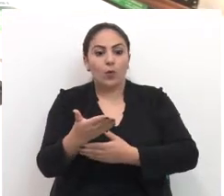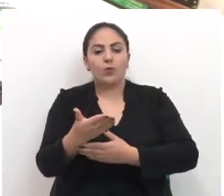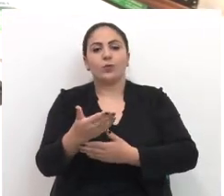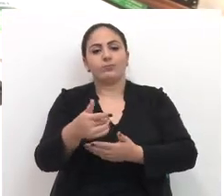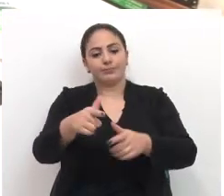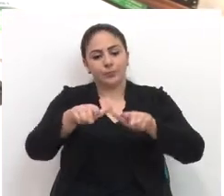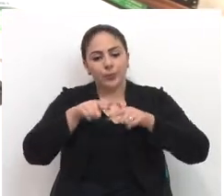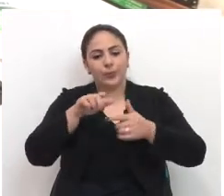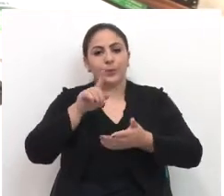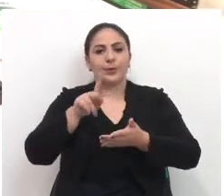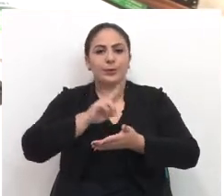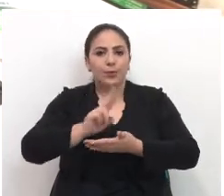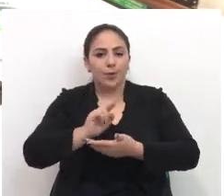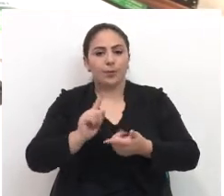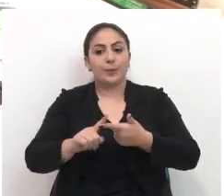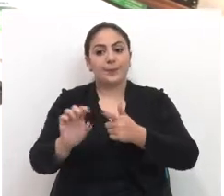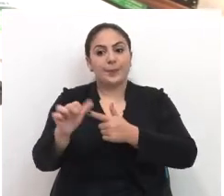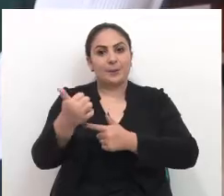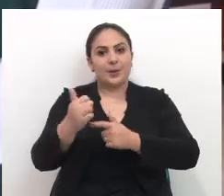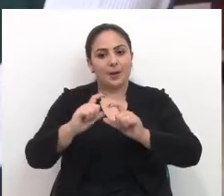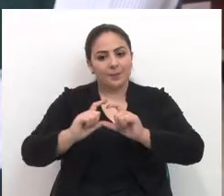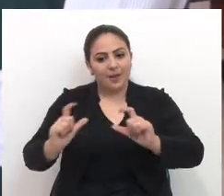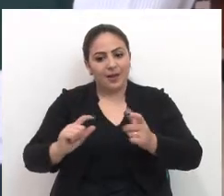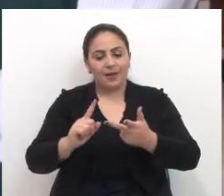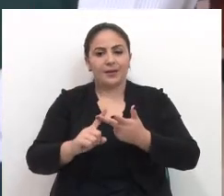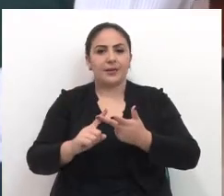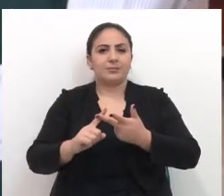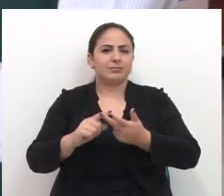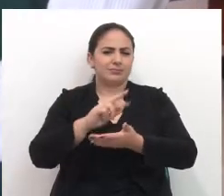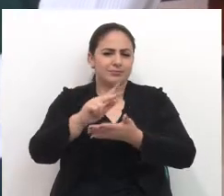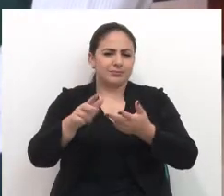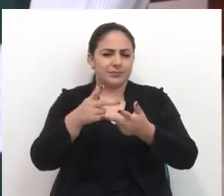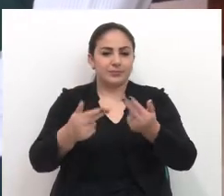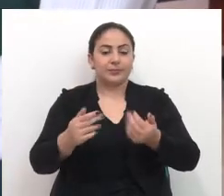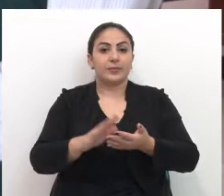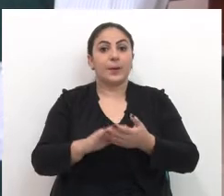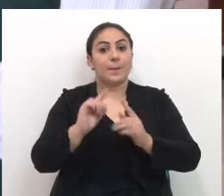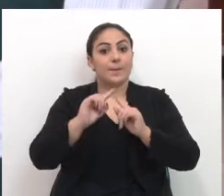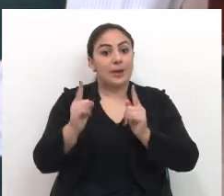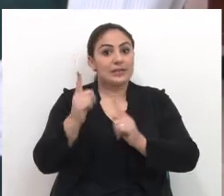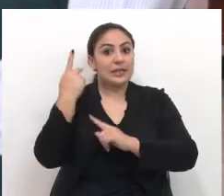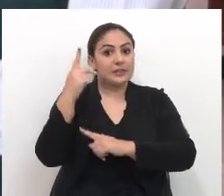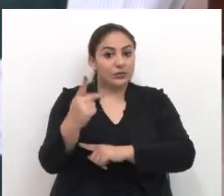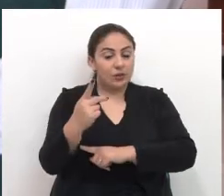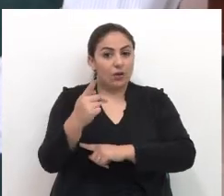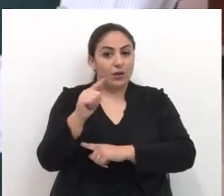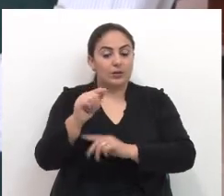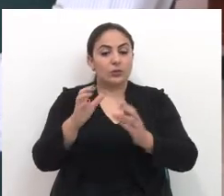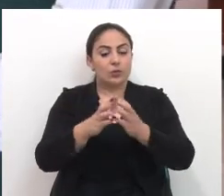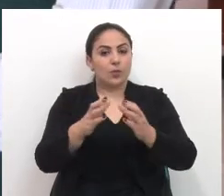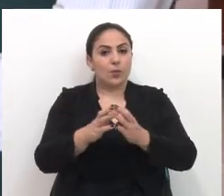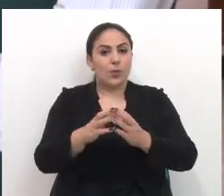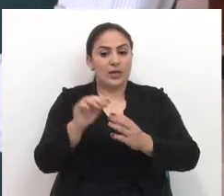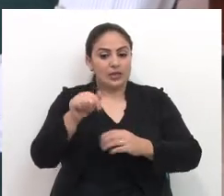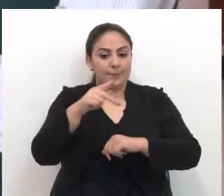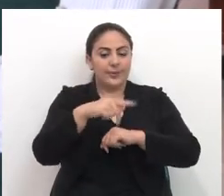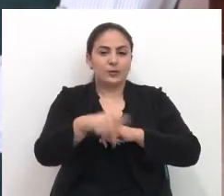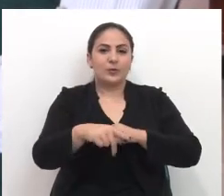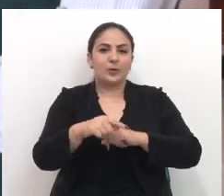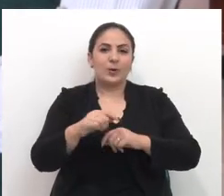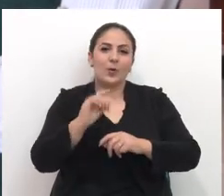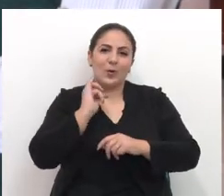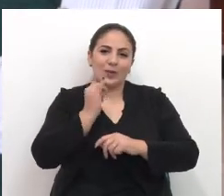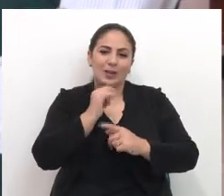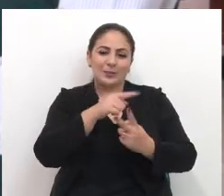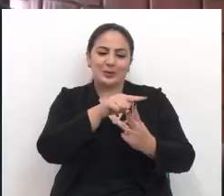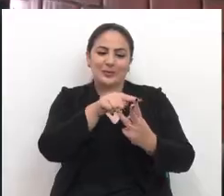primeiro emplacamento e certidões. Mas a história da categoria aqui em Passo Fundo foi contada por estes